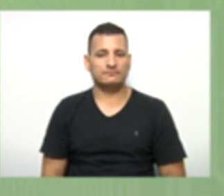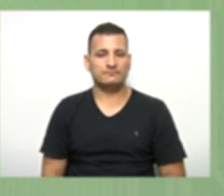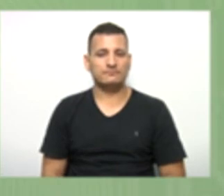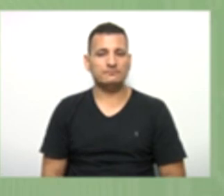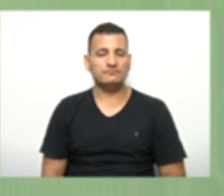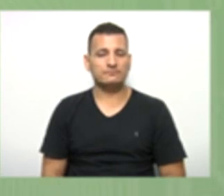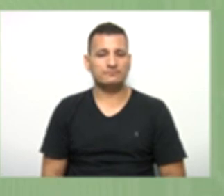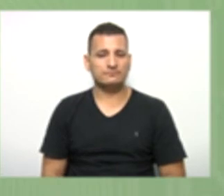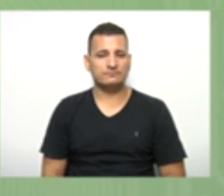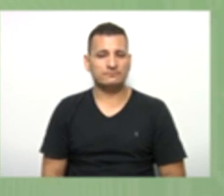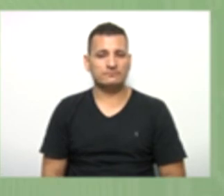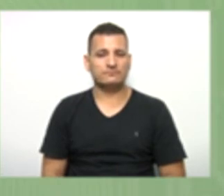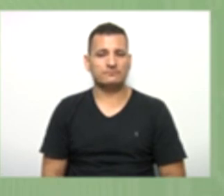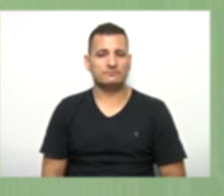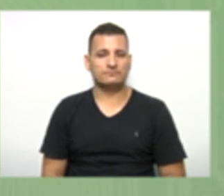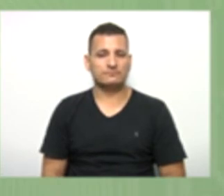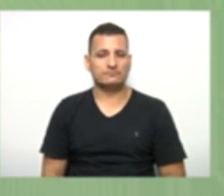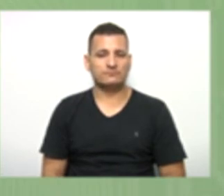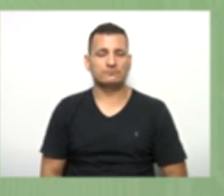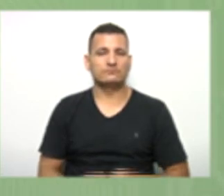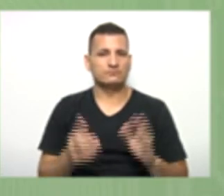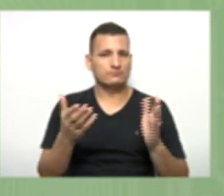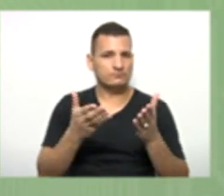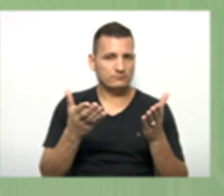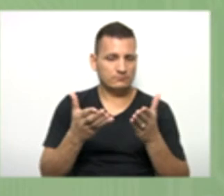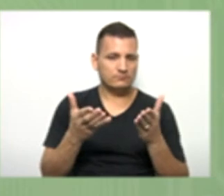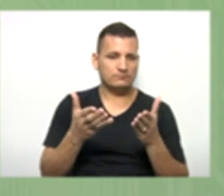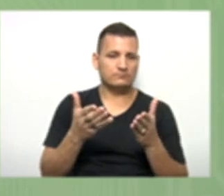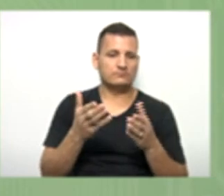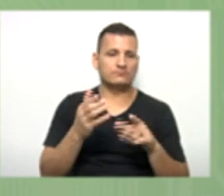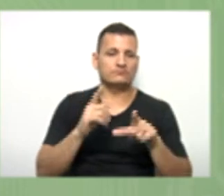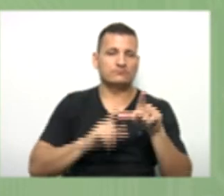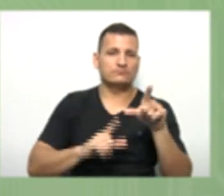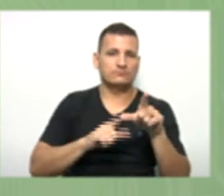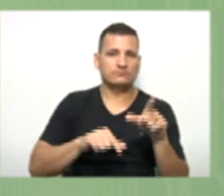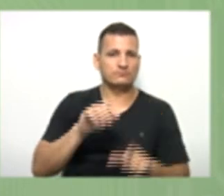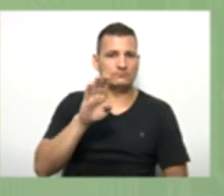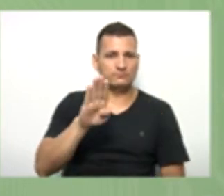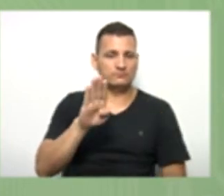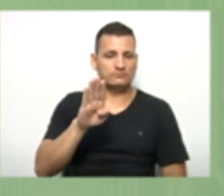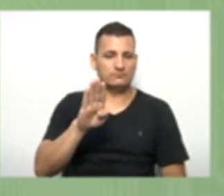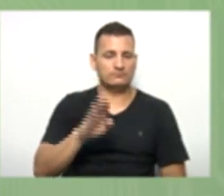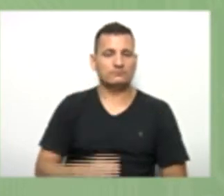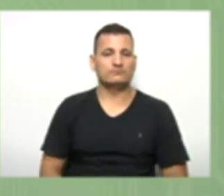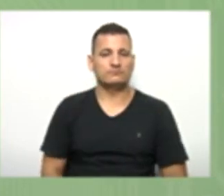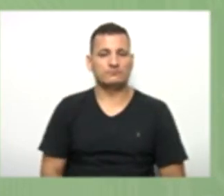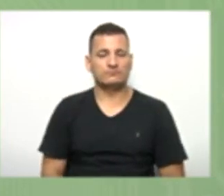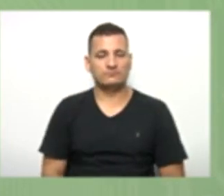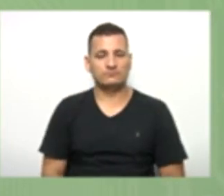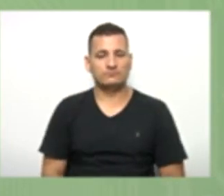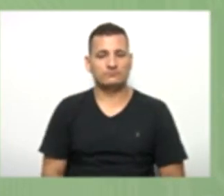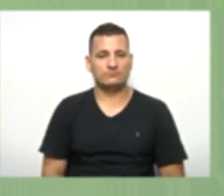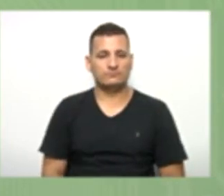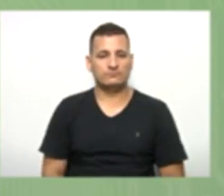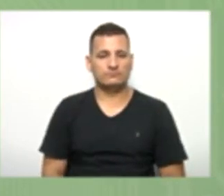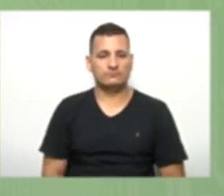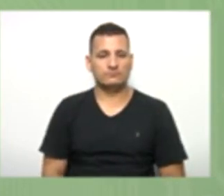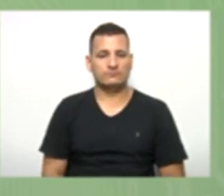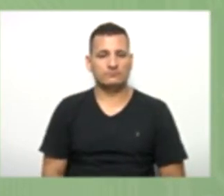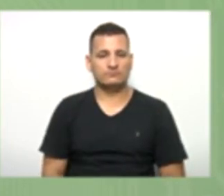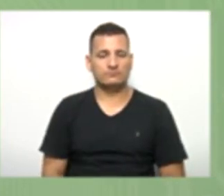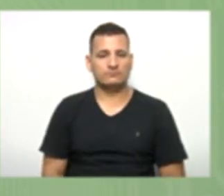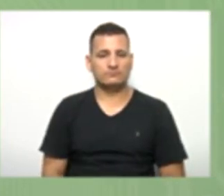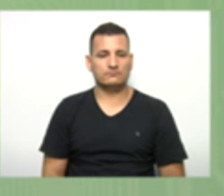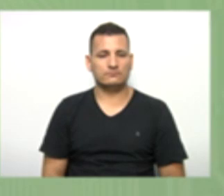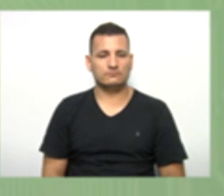Primeiro é dos atos cooperativos. Agora, vamos lá, letra B. Os alunos da escola Paulo